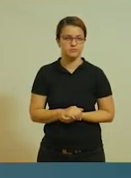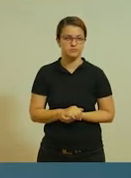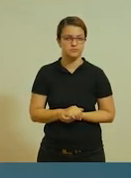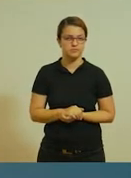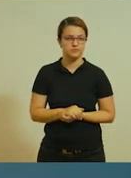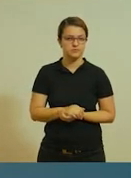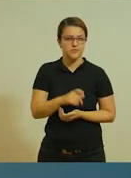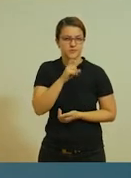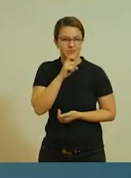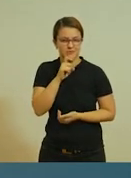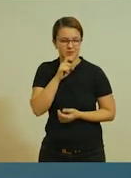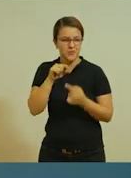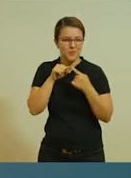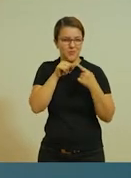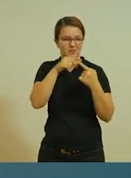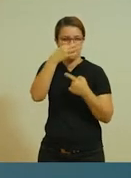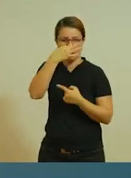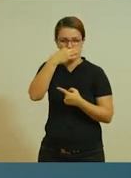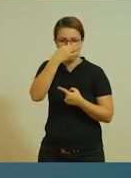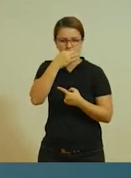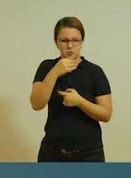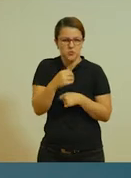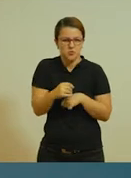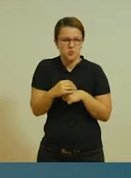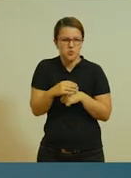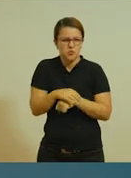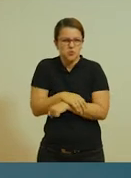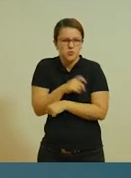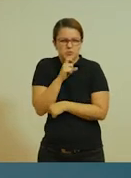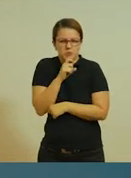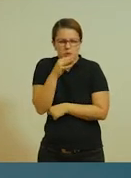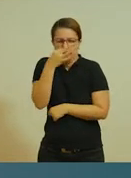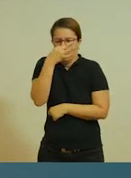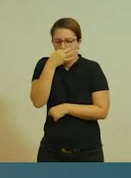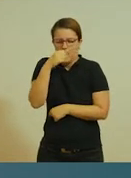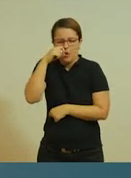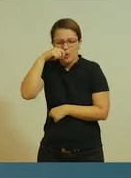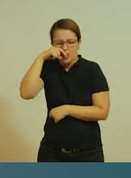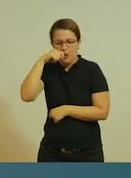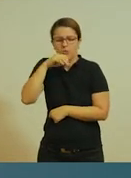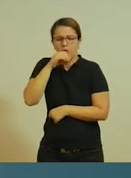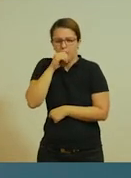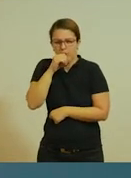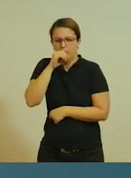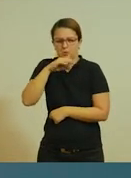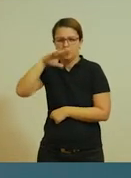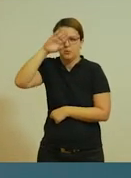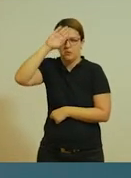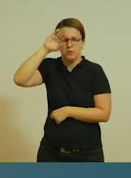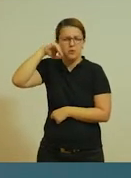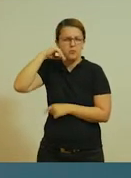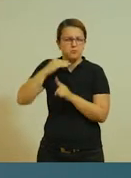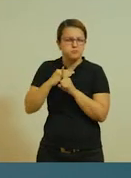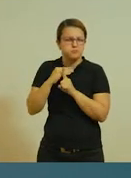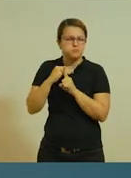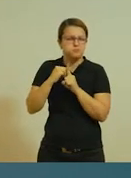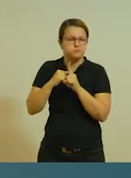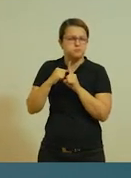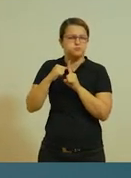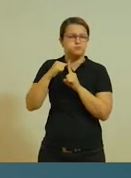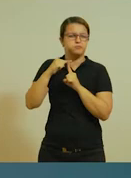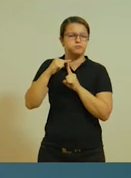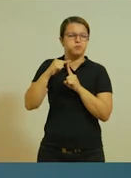Inverno, rima com gripe? Arrepios, nariz escorrendo, tosse, febre e dores pelo